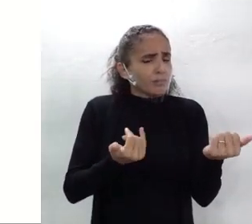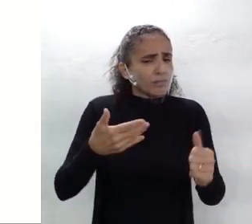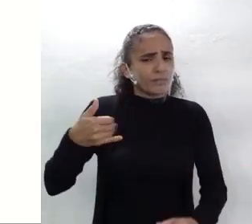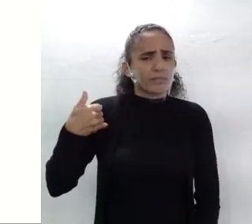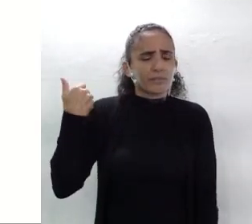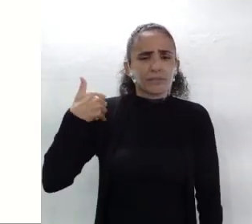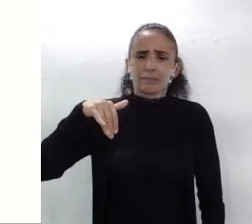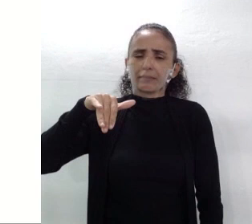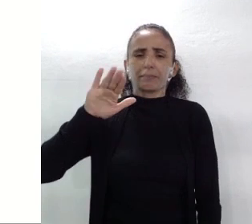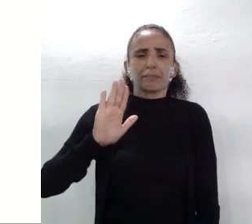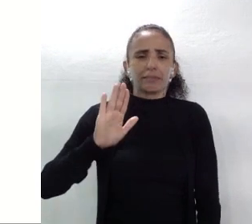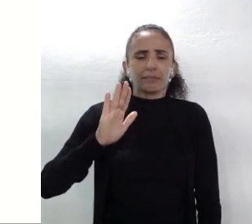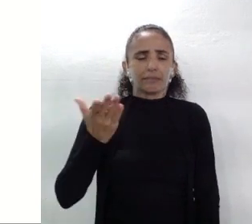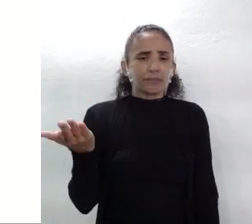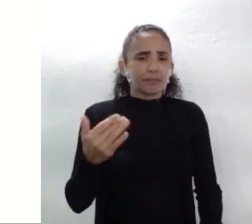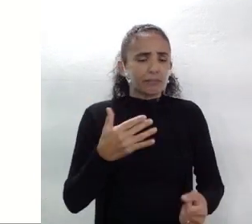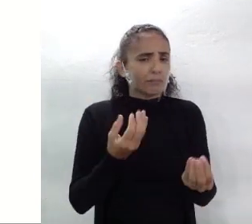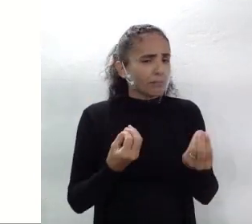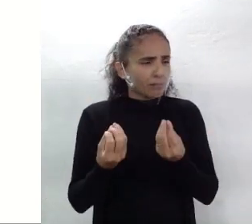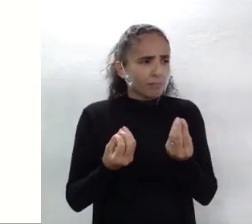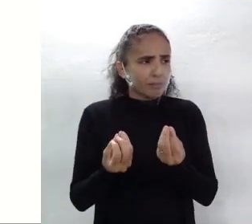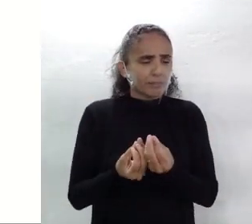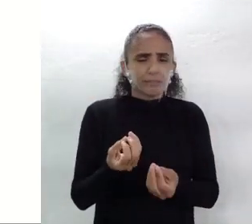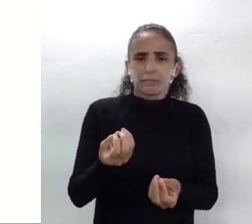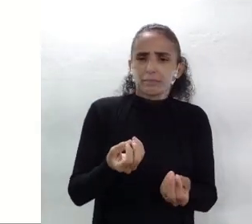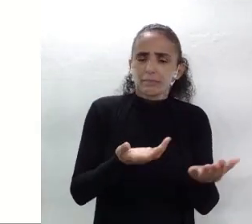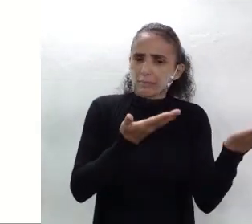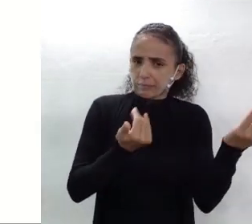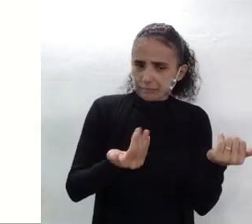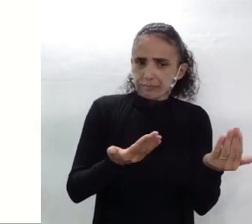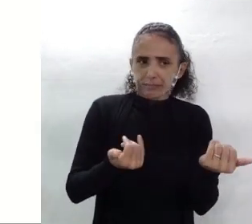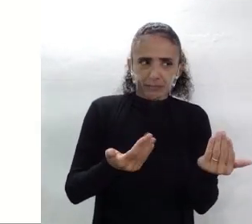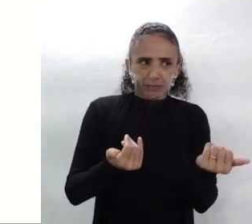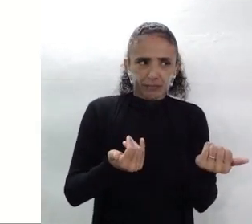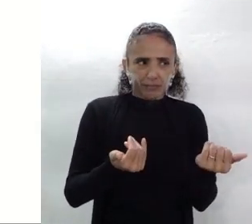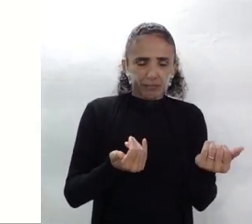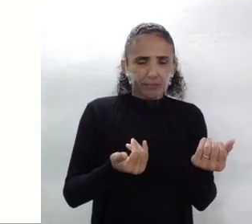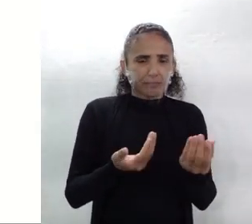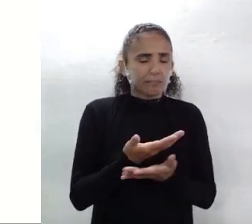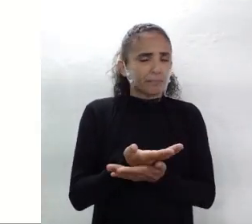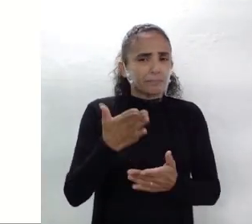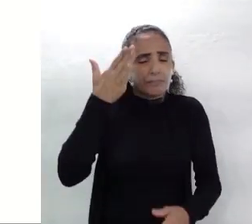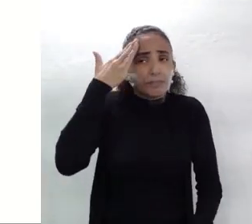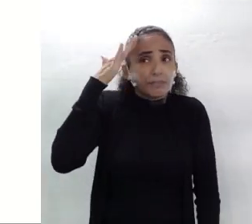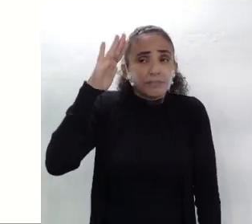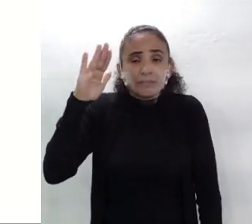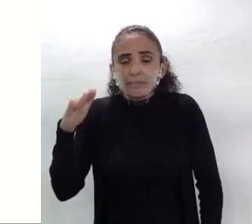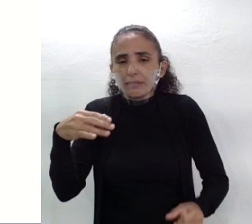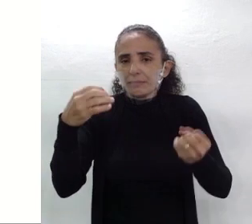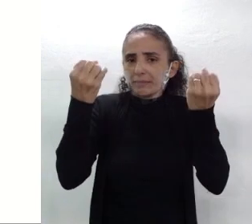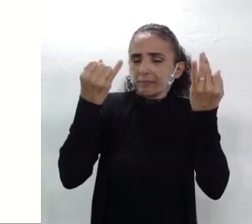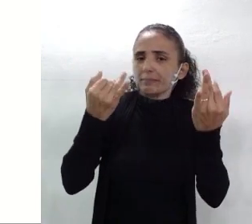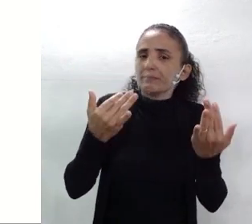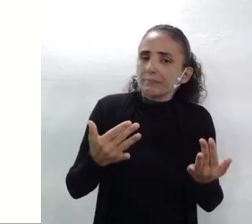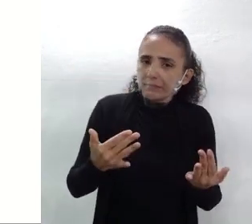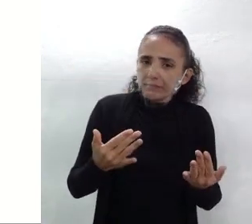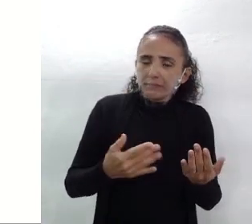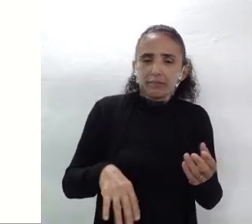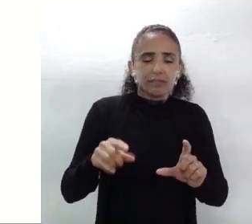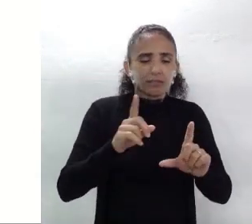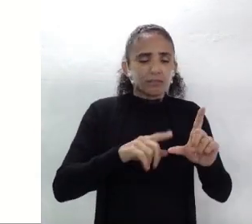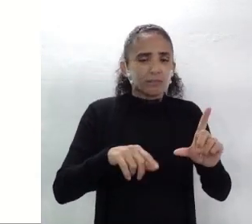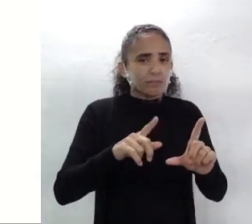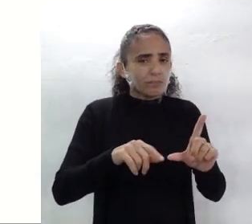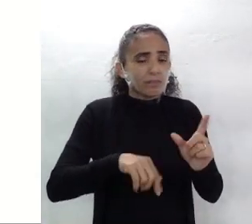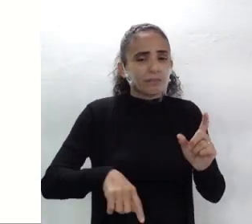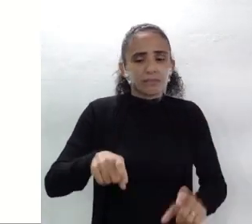valor. Então, o triplo da moeda do mais novo. E ele não sabe quanto o mais novo recebeu. Então, a gente coloca a